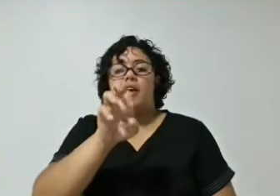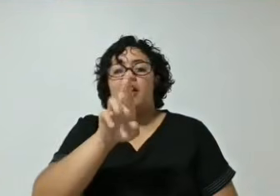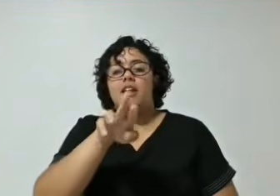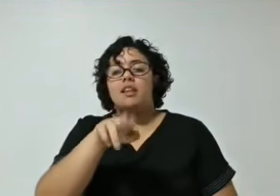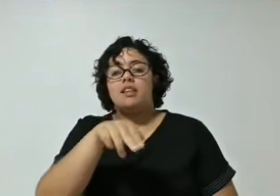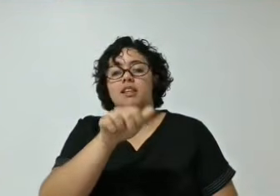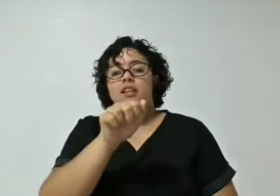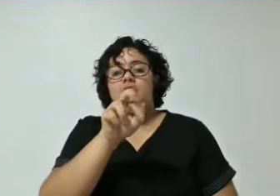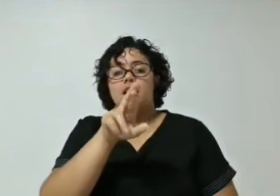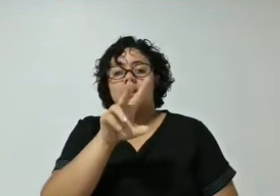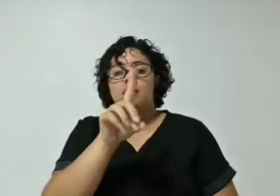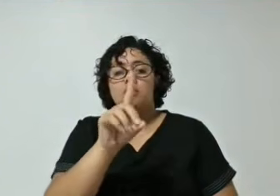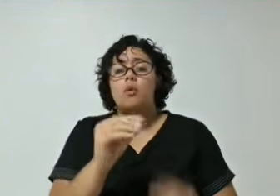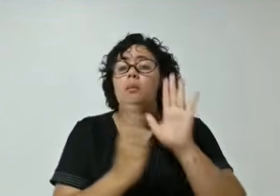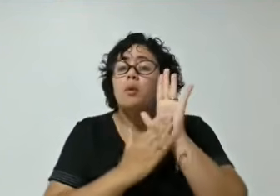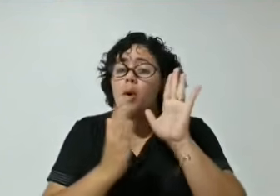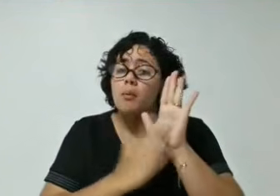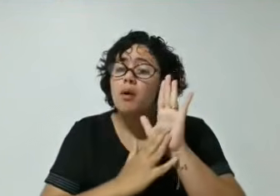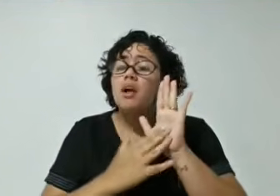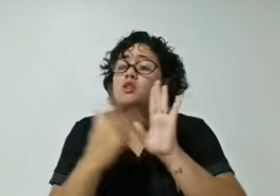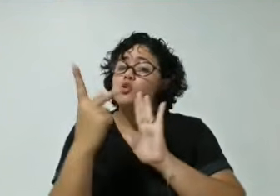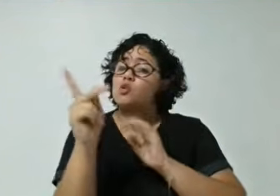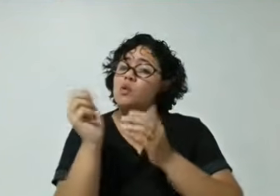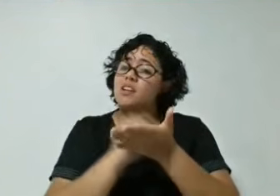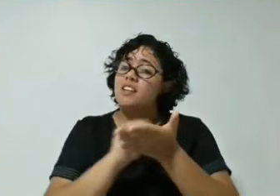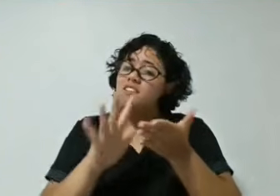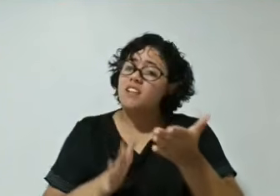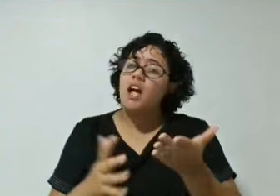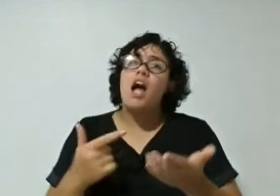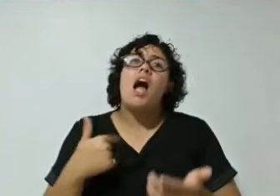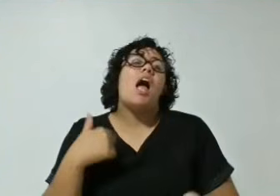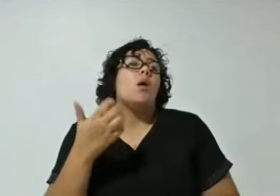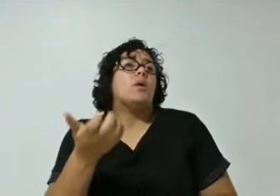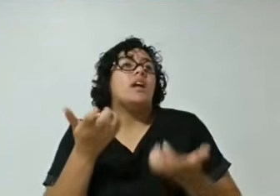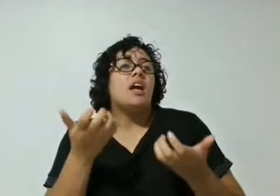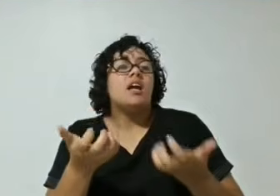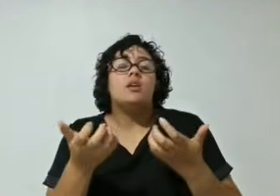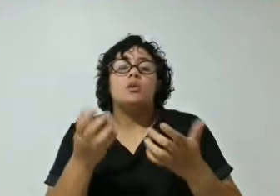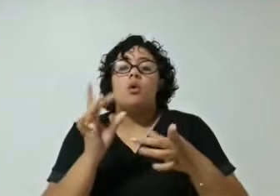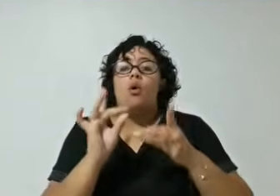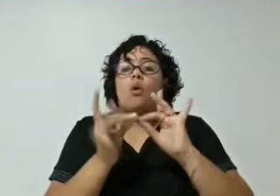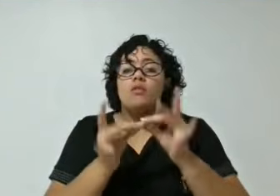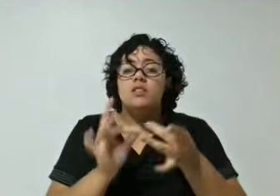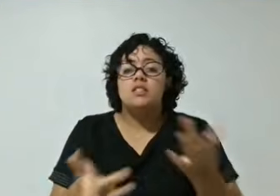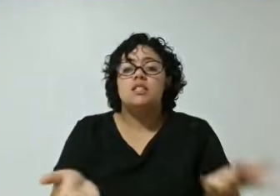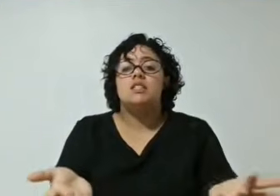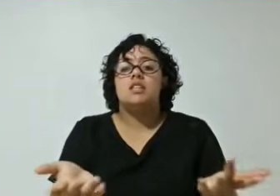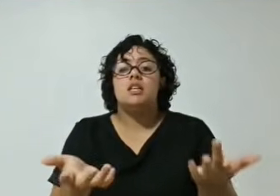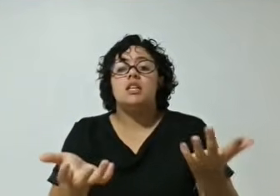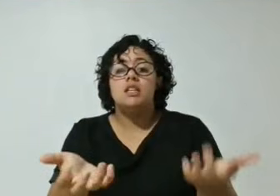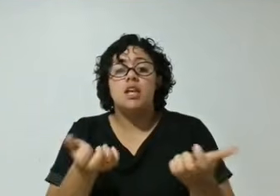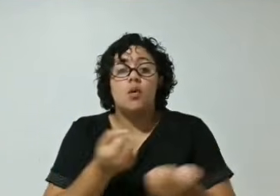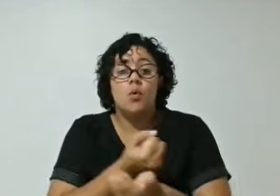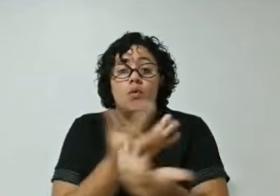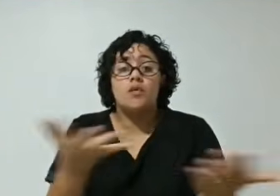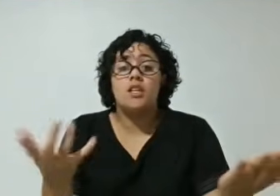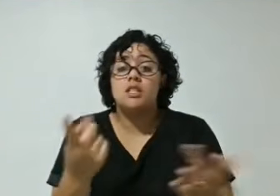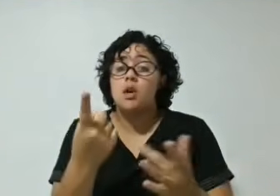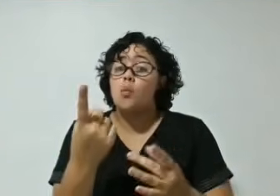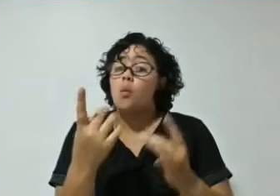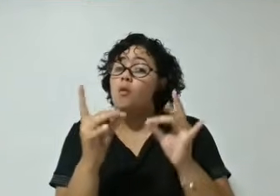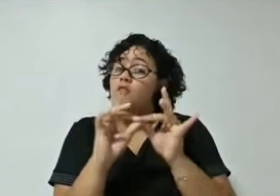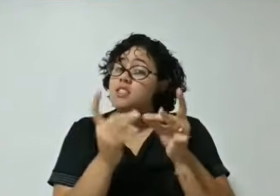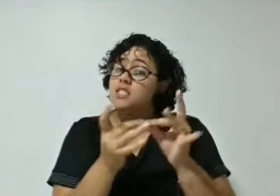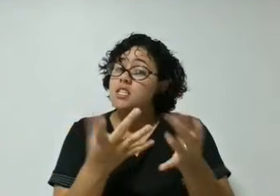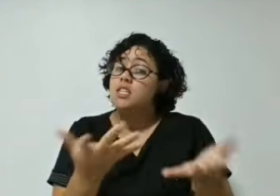suas atividades para a gente. Eu quero fazer uma oficina. Eu quero oferecer uma oficina. Eu